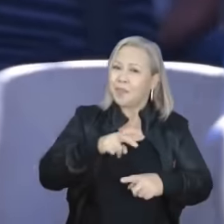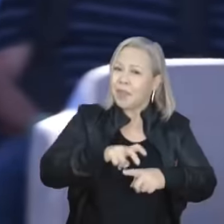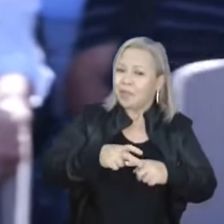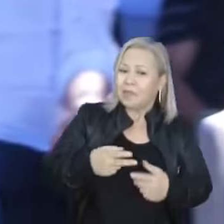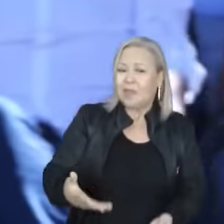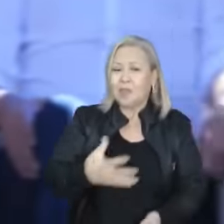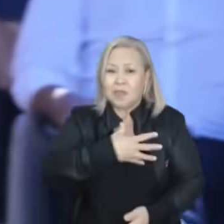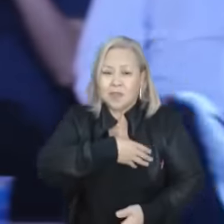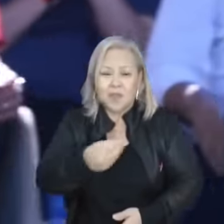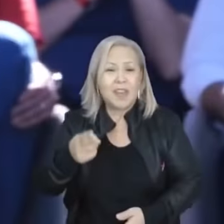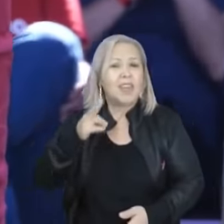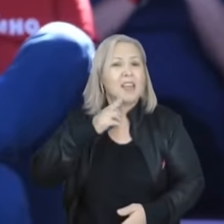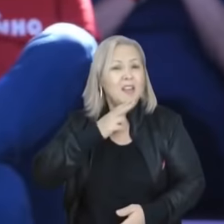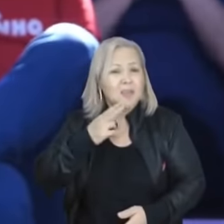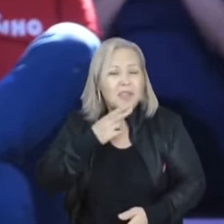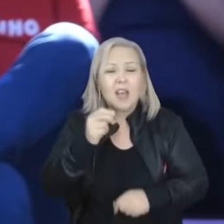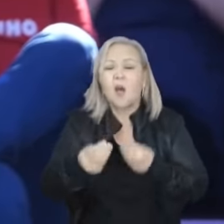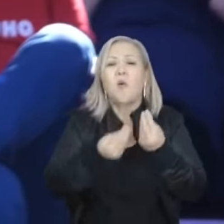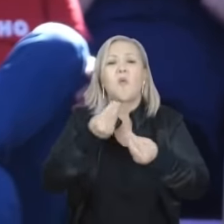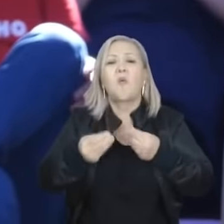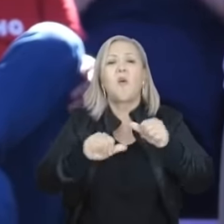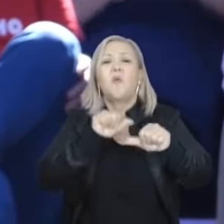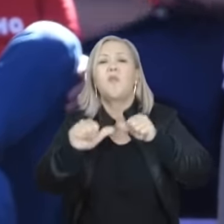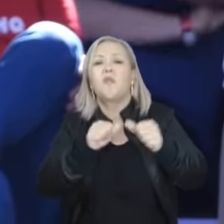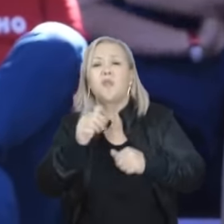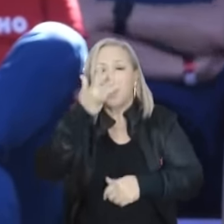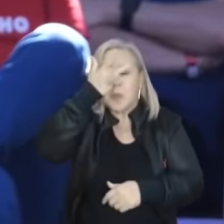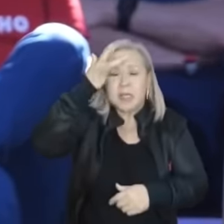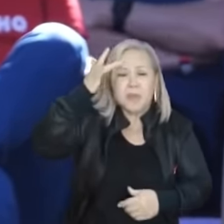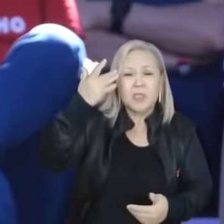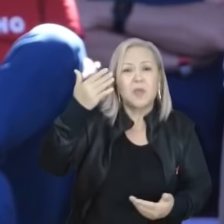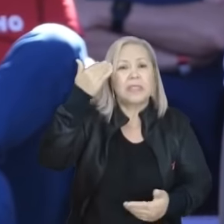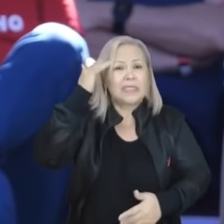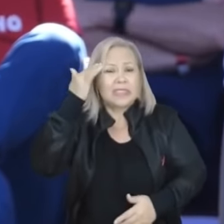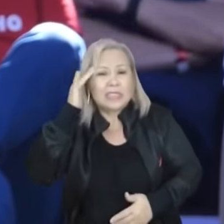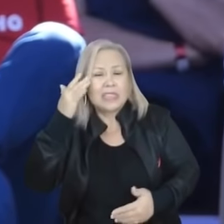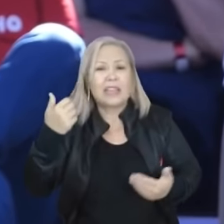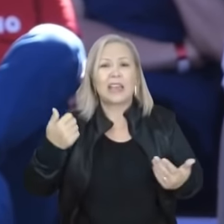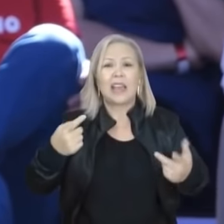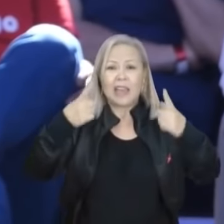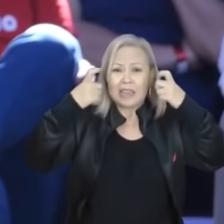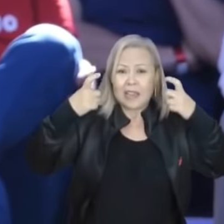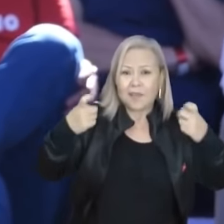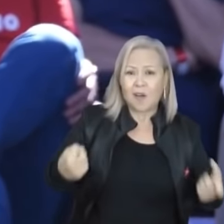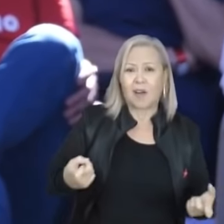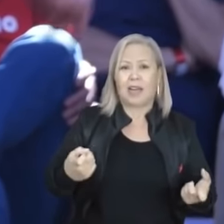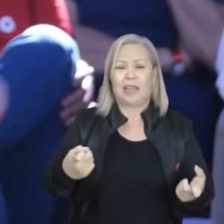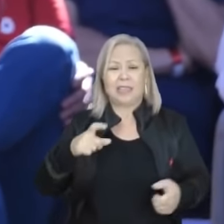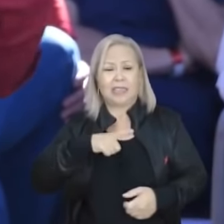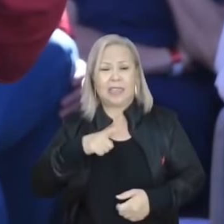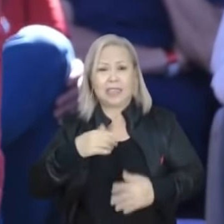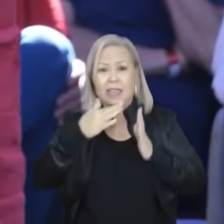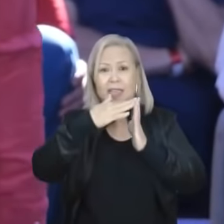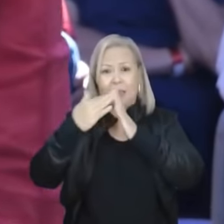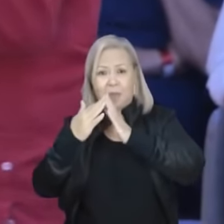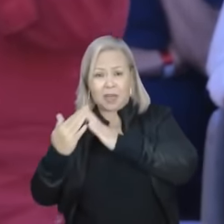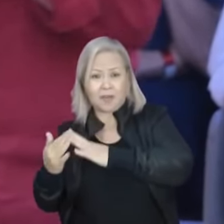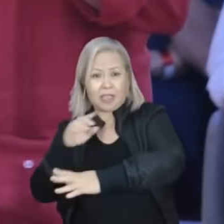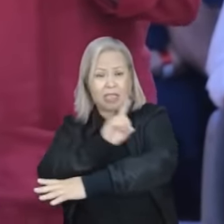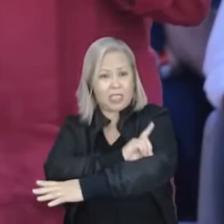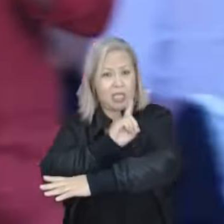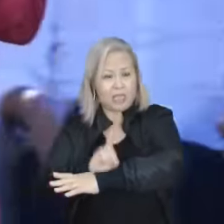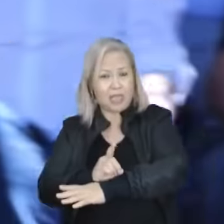a gente muda para as pessoas compreenderem de que a violência que existe na periferia de Diadema, que a violência que